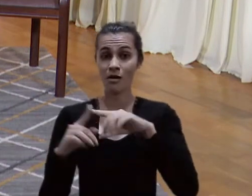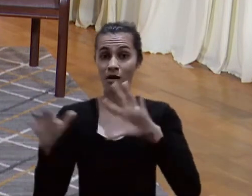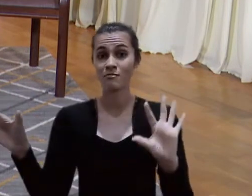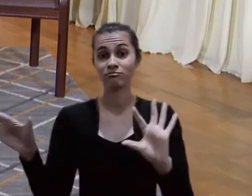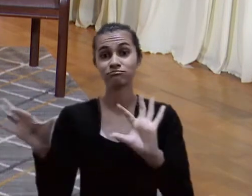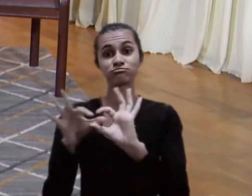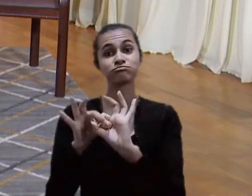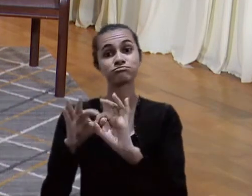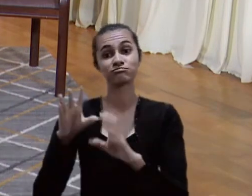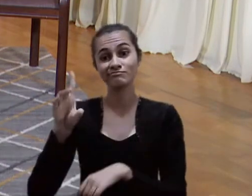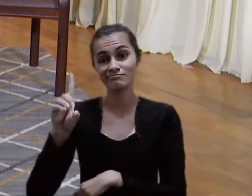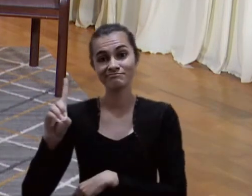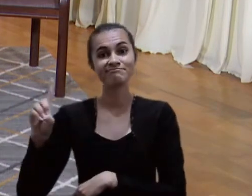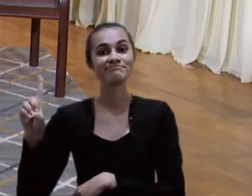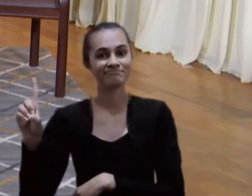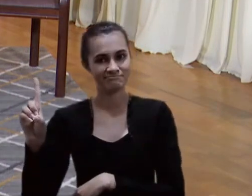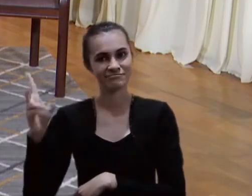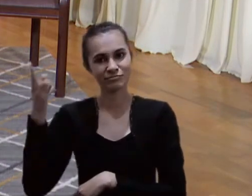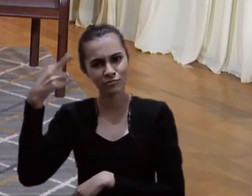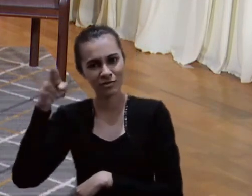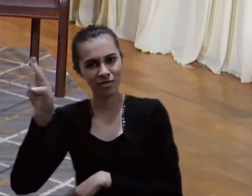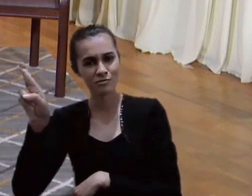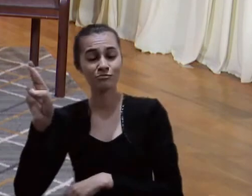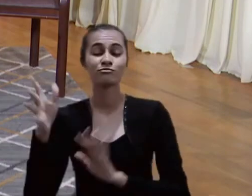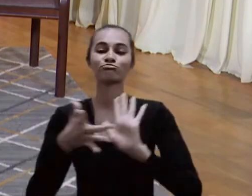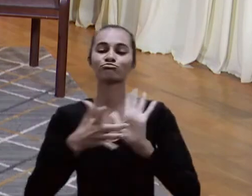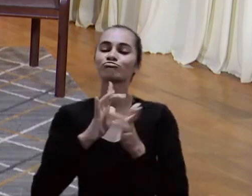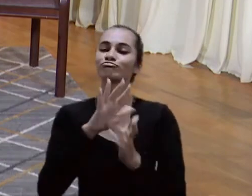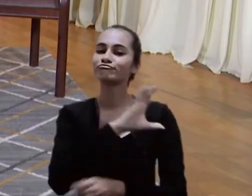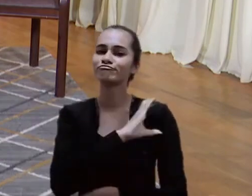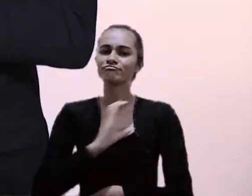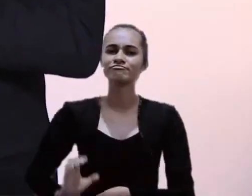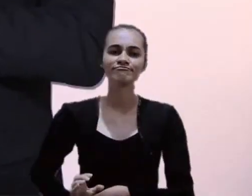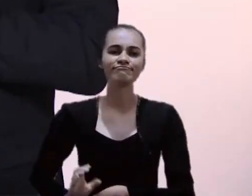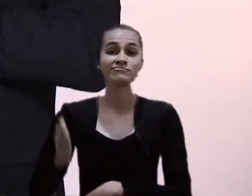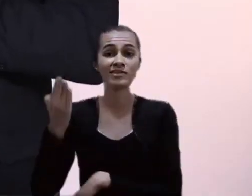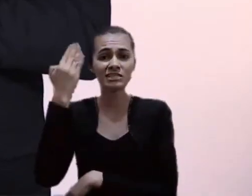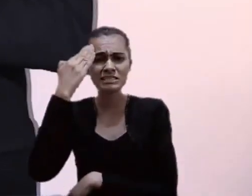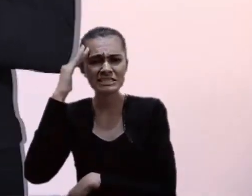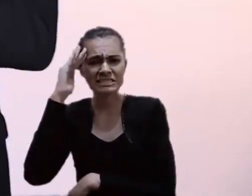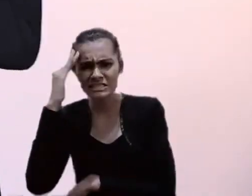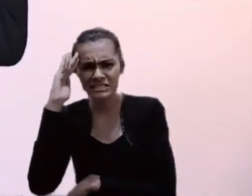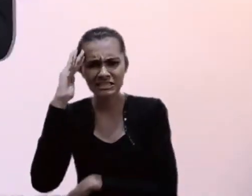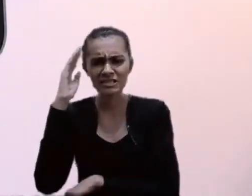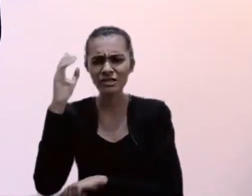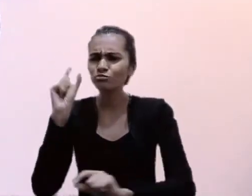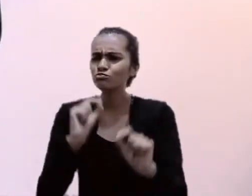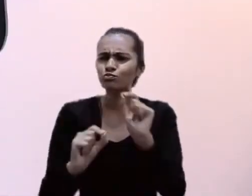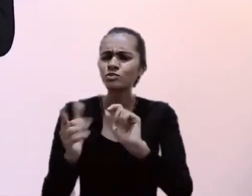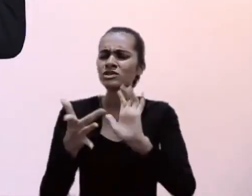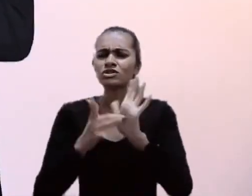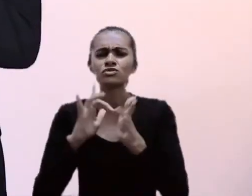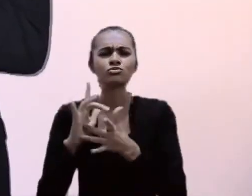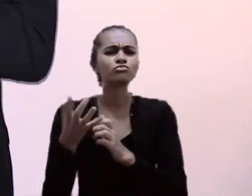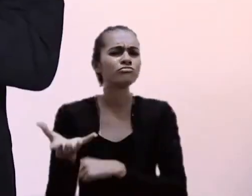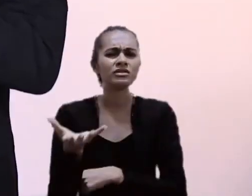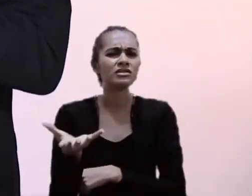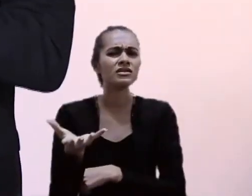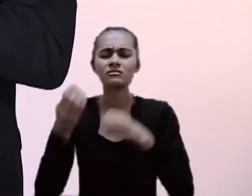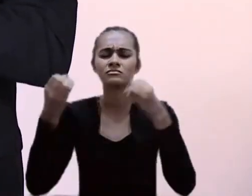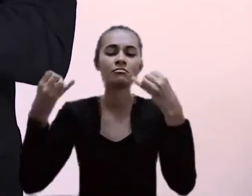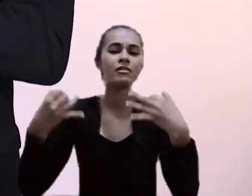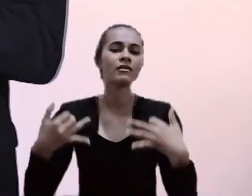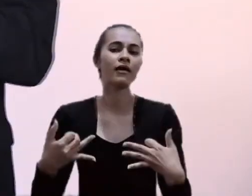une ao nosso Senhor Jesus Cristo e nos faz compreender o que Jesus quis dizer. Evangelho de Mateus, capítulo